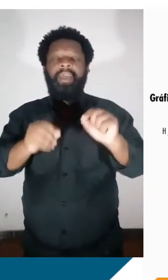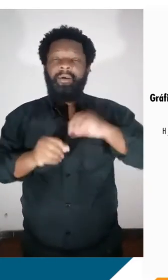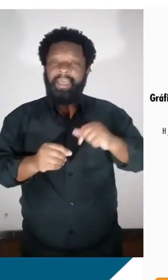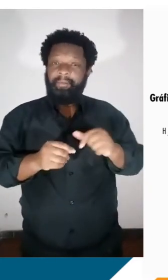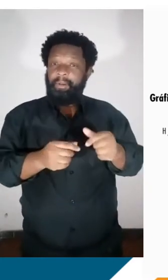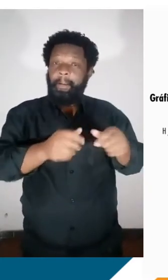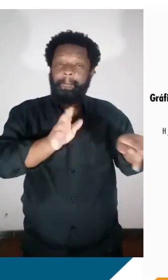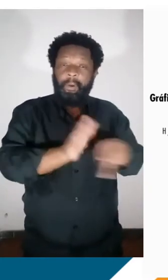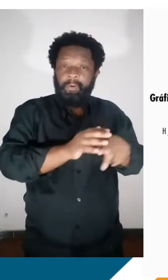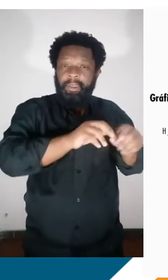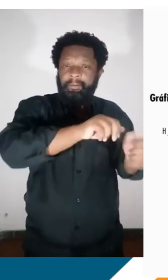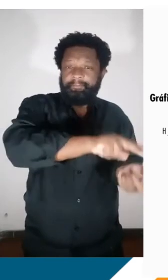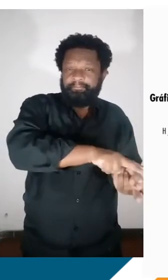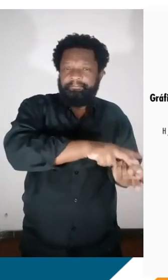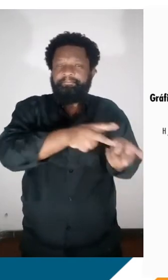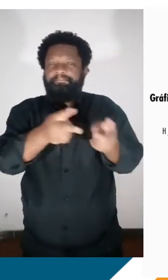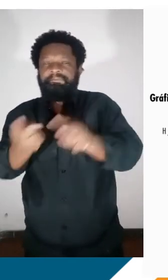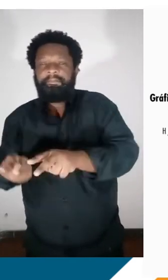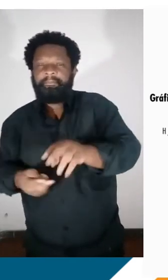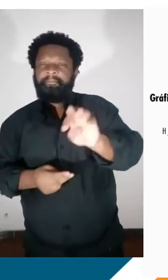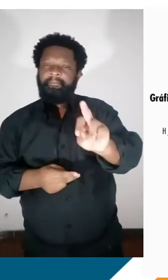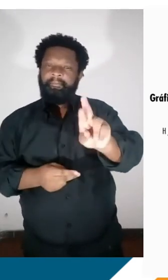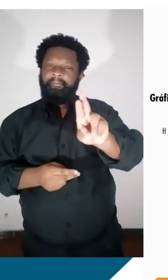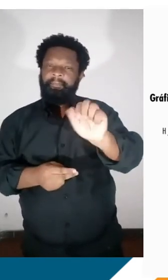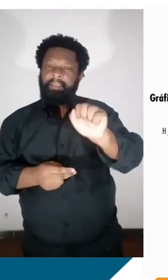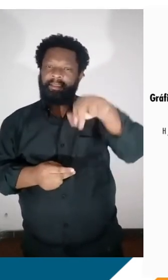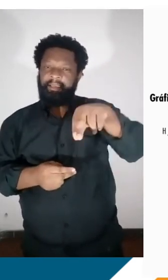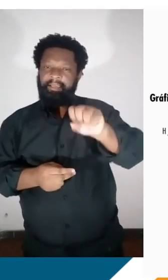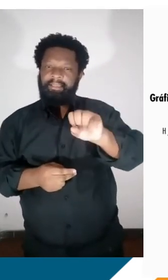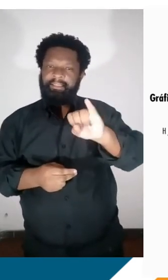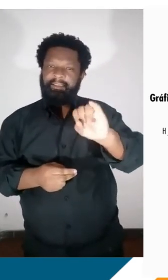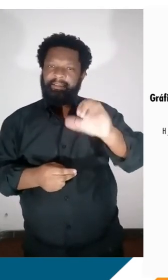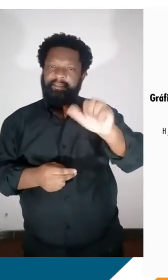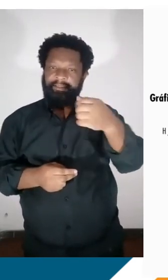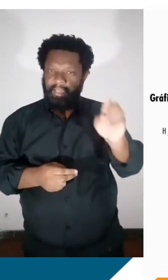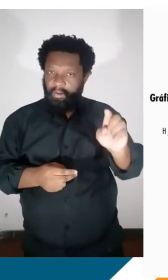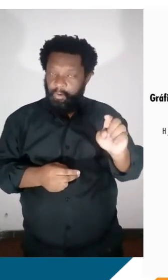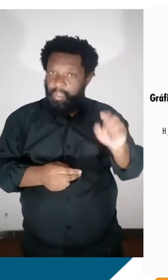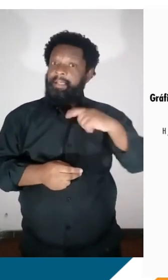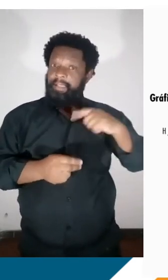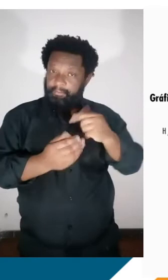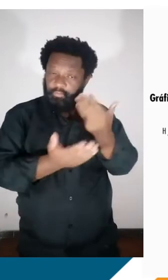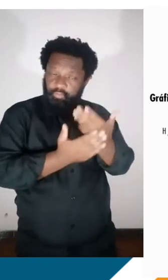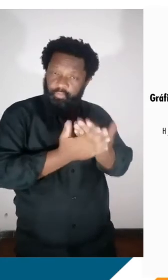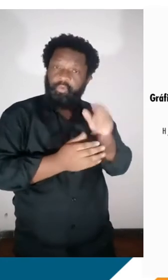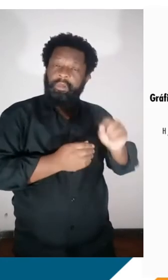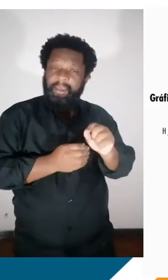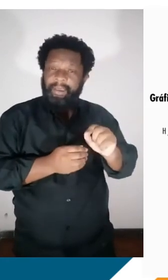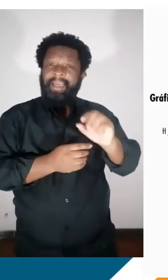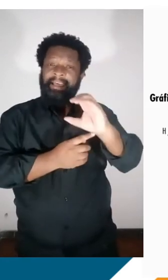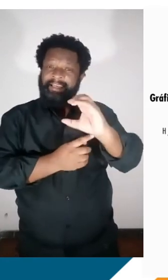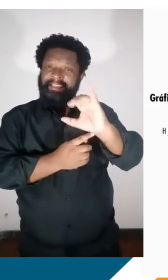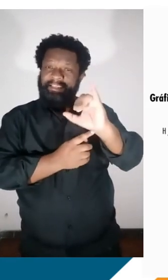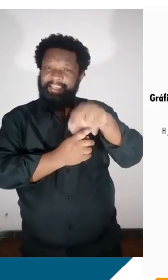de transição. E esse estado de transição é um tema de estudo da cinética química, que vocês